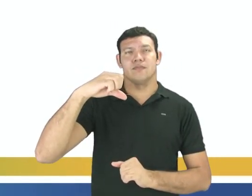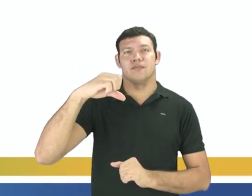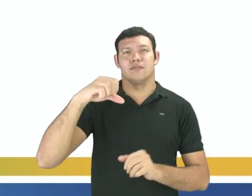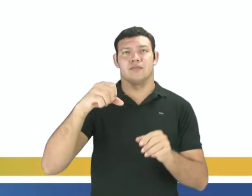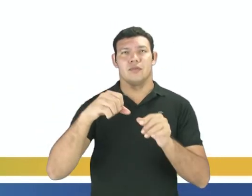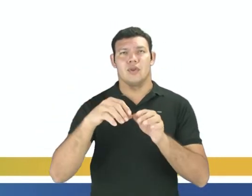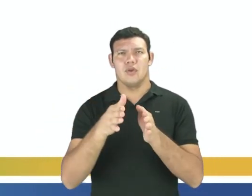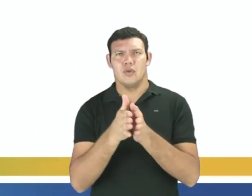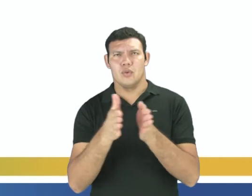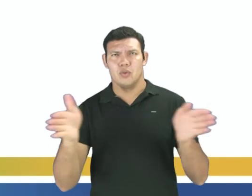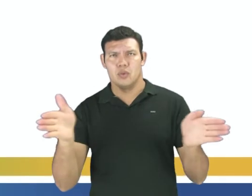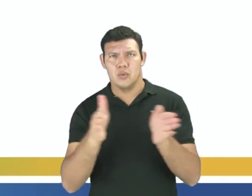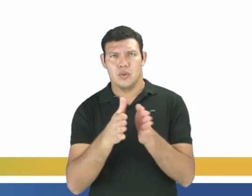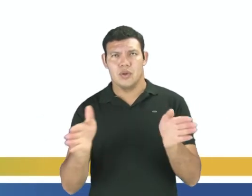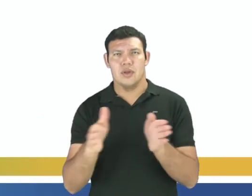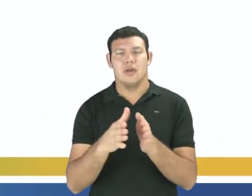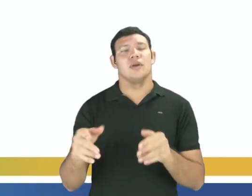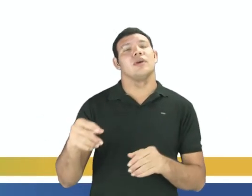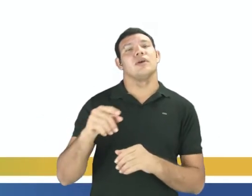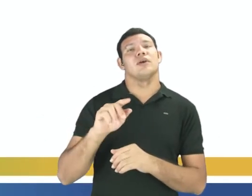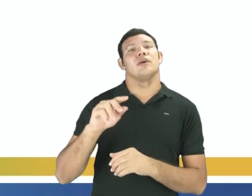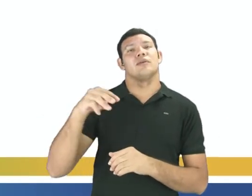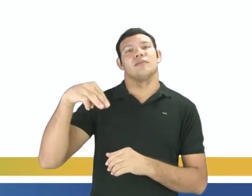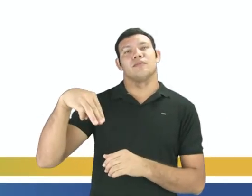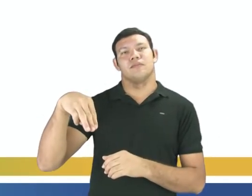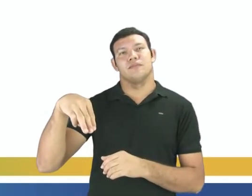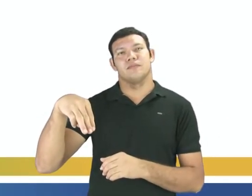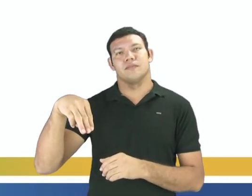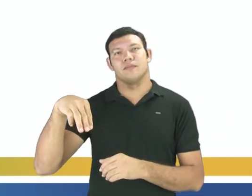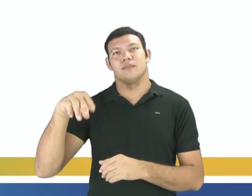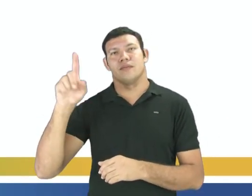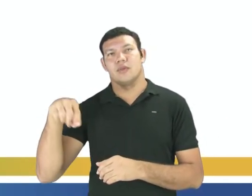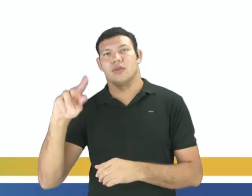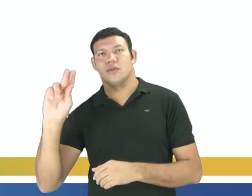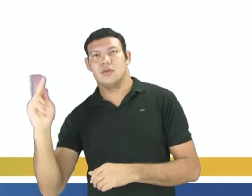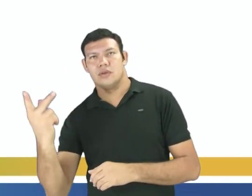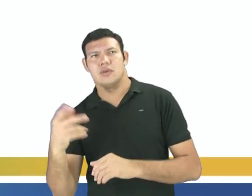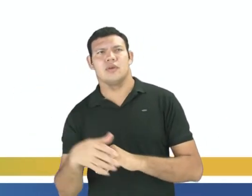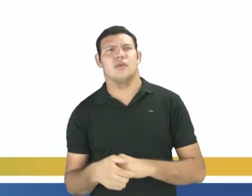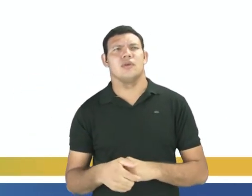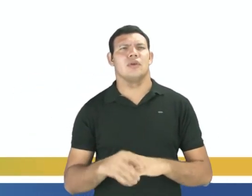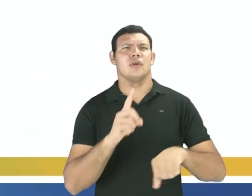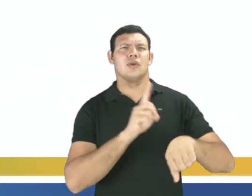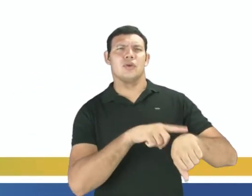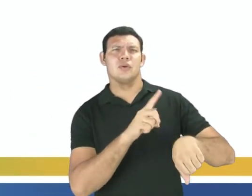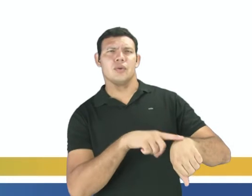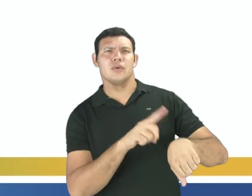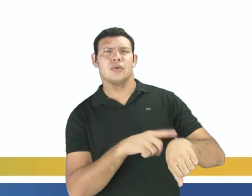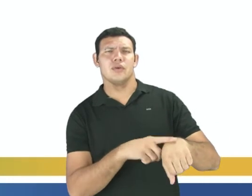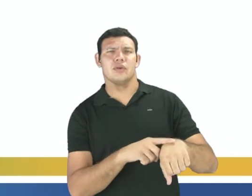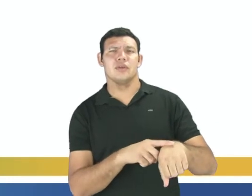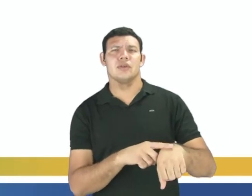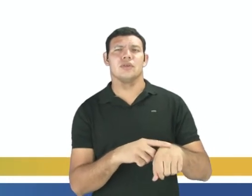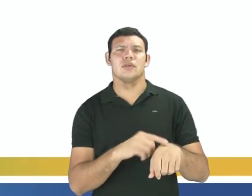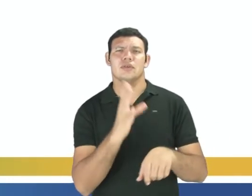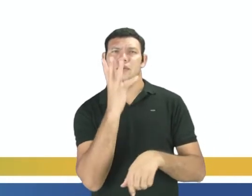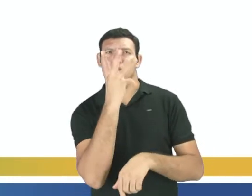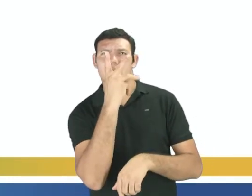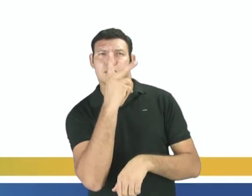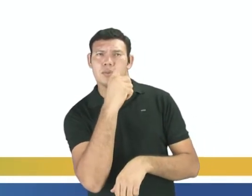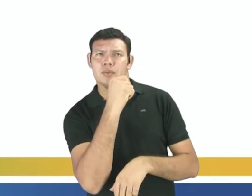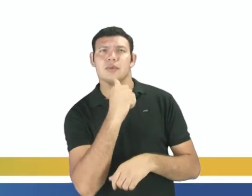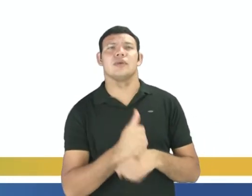que ele está utilizando, né? Que é de 6, o tempo em horas, no caso 12, e depois a velocidade,